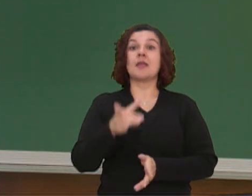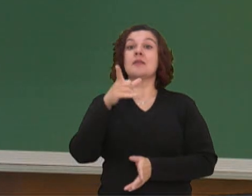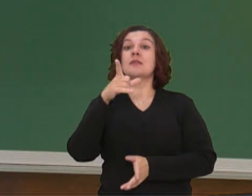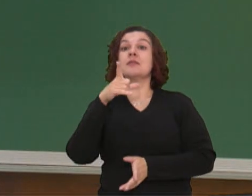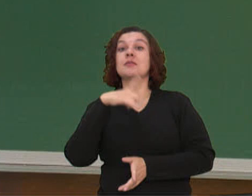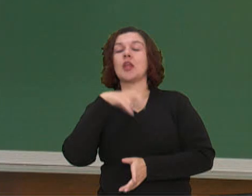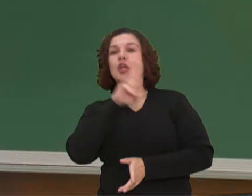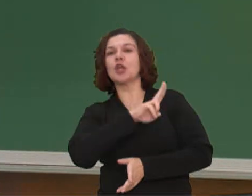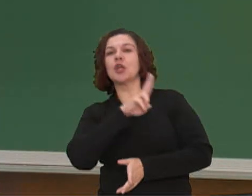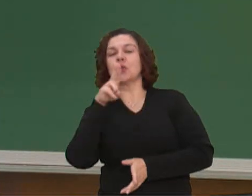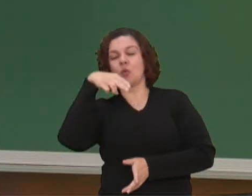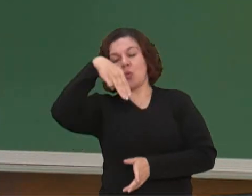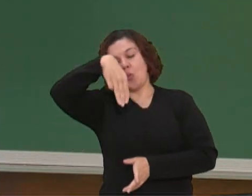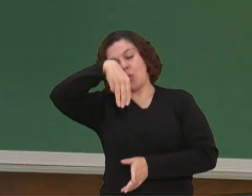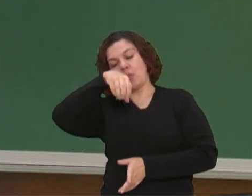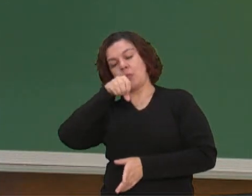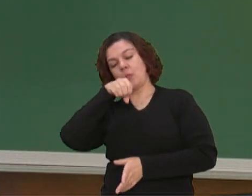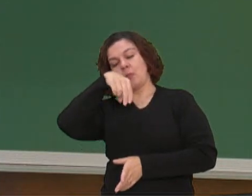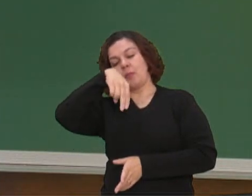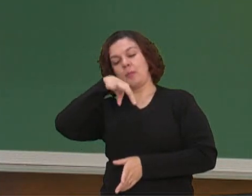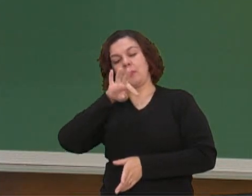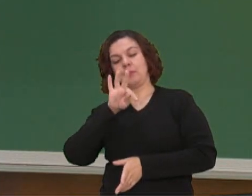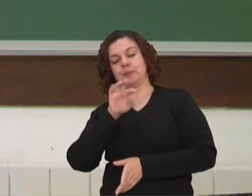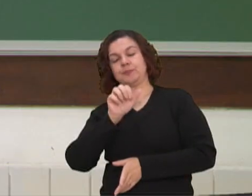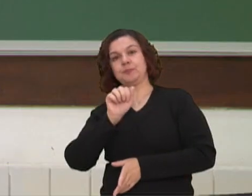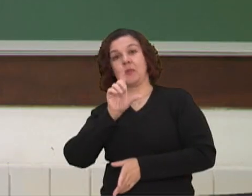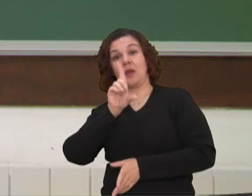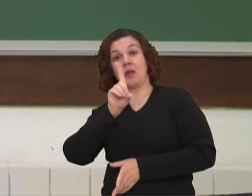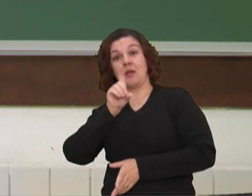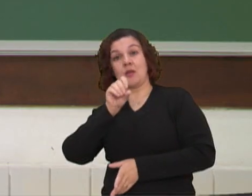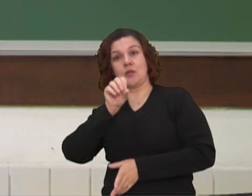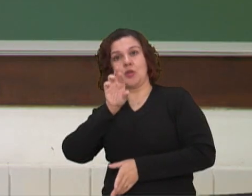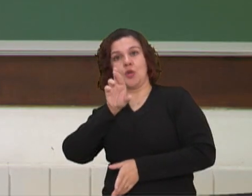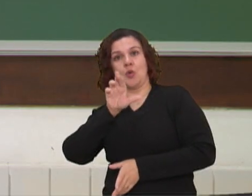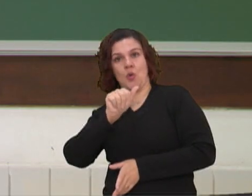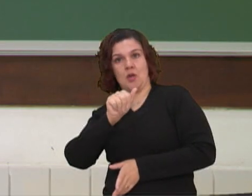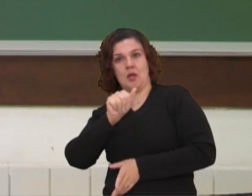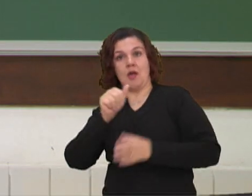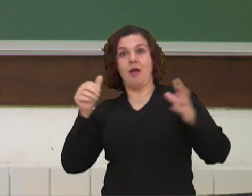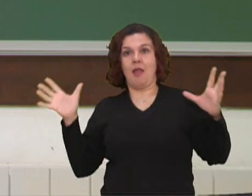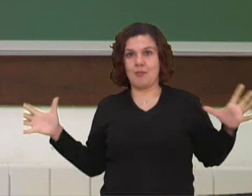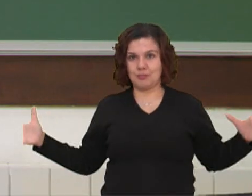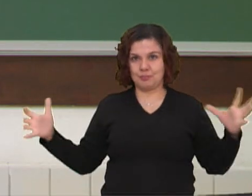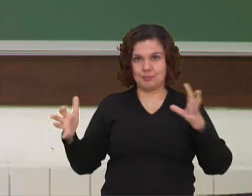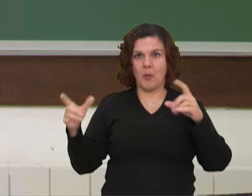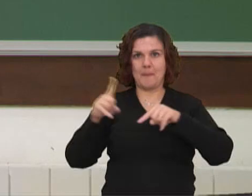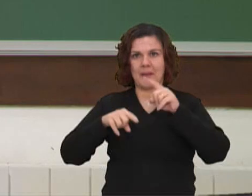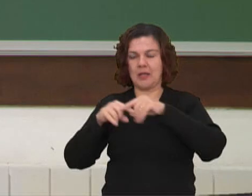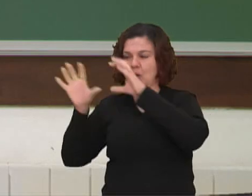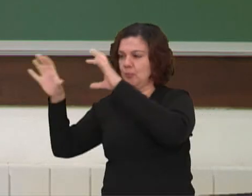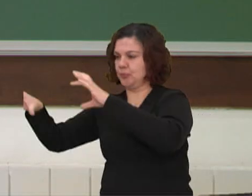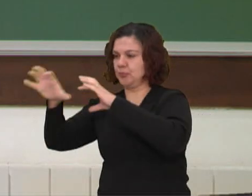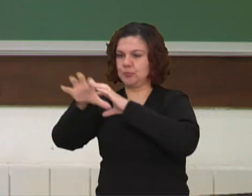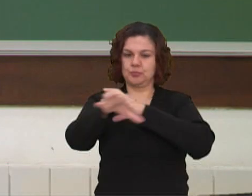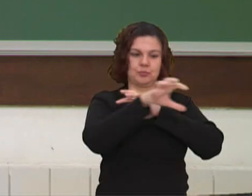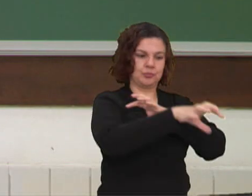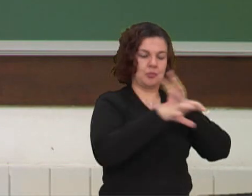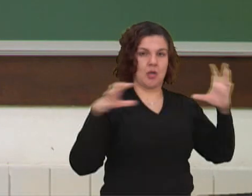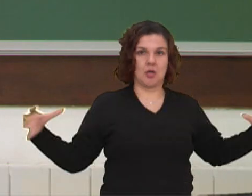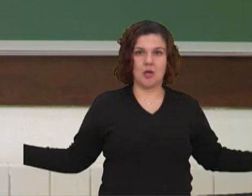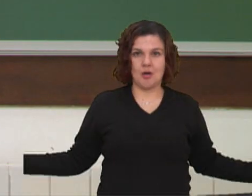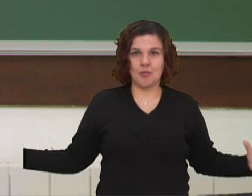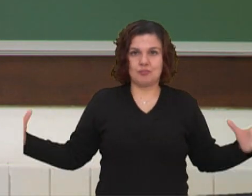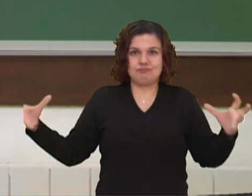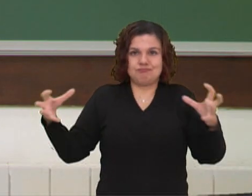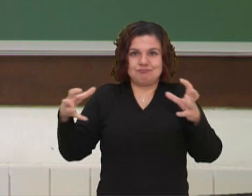montadoras, né? Elas recebem todas essas peças e fazem a montagem daquele item. Do nosso exemplo aqui, o carro,